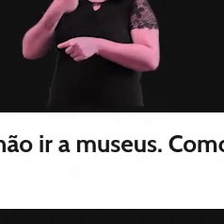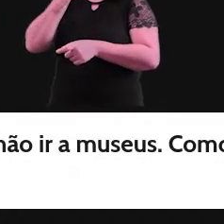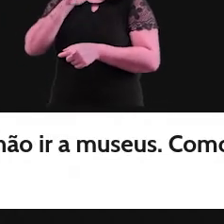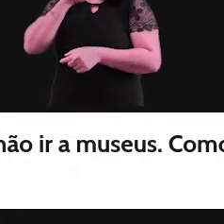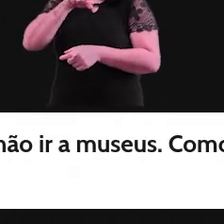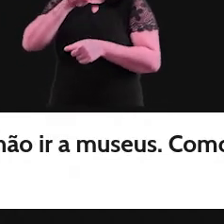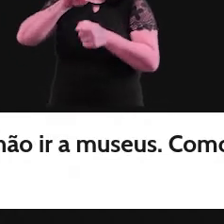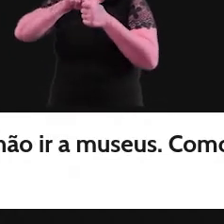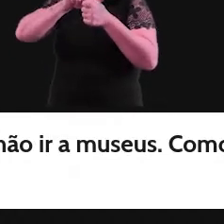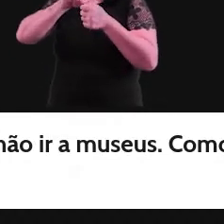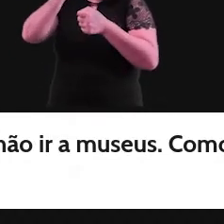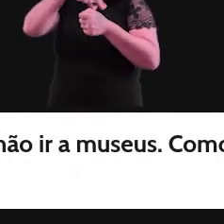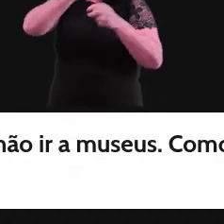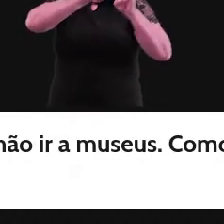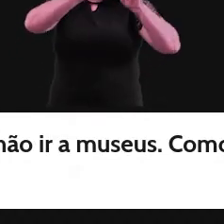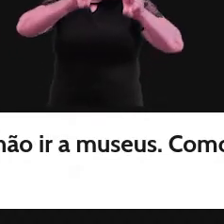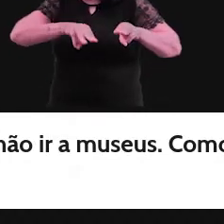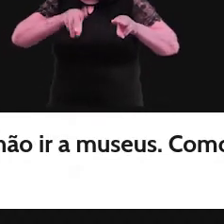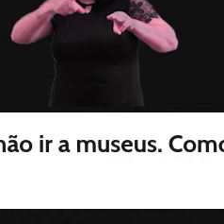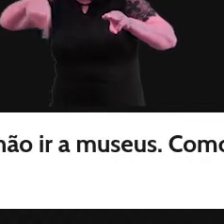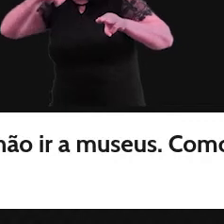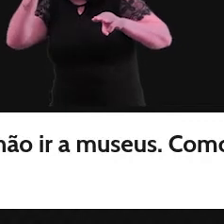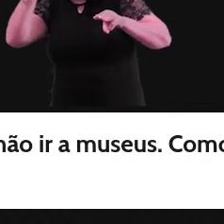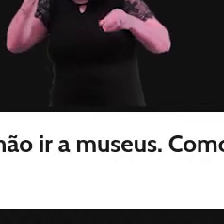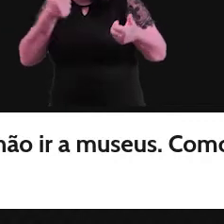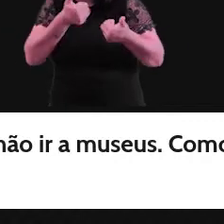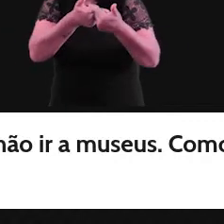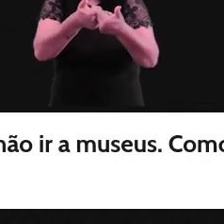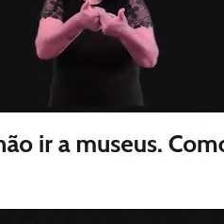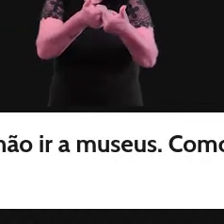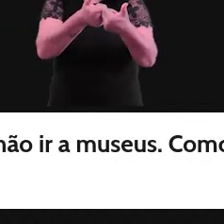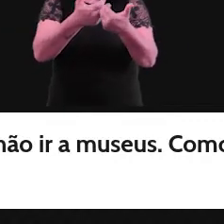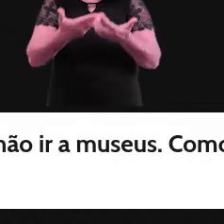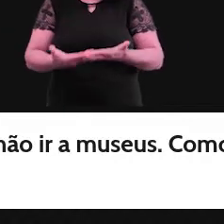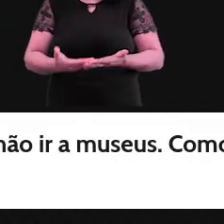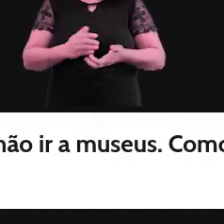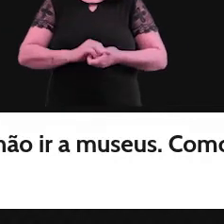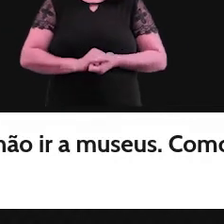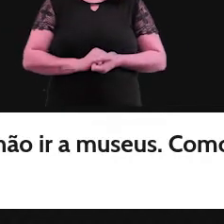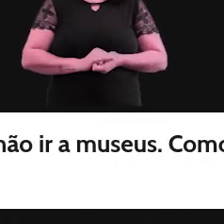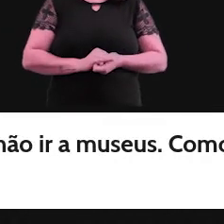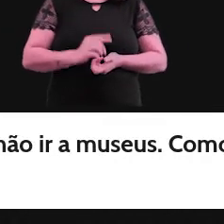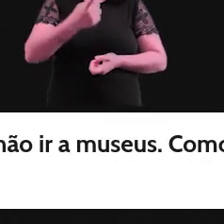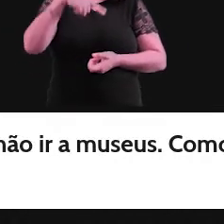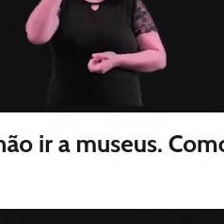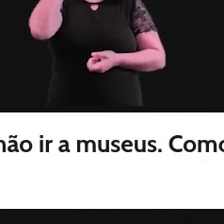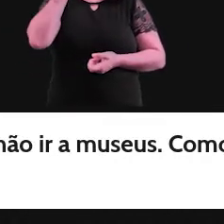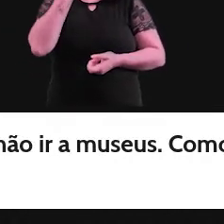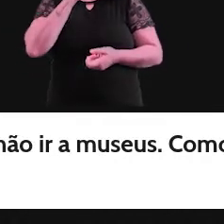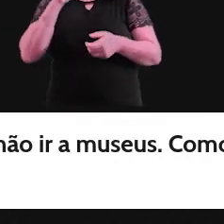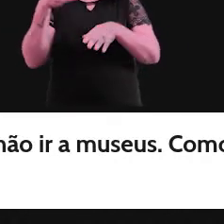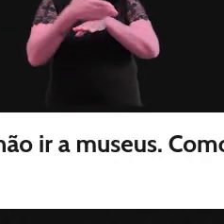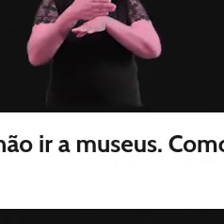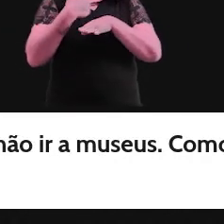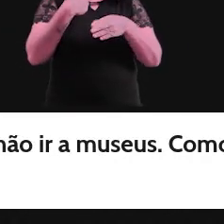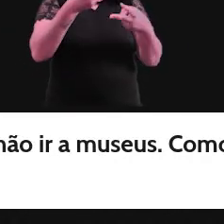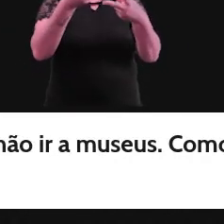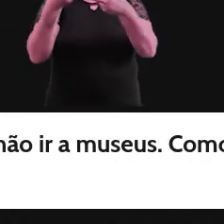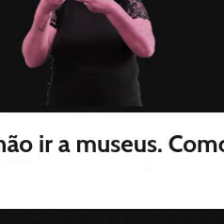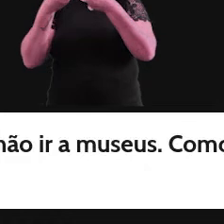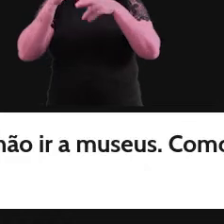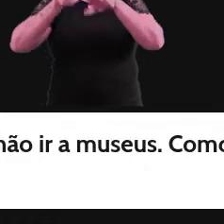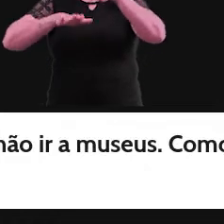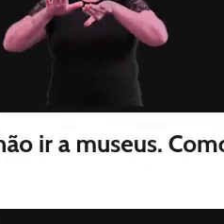consiga fazer esse trabalho de aproximação com esses públicos que não estão visitando. Então, a gente tem